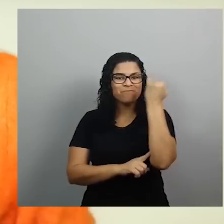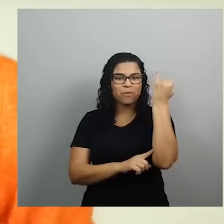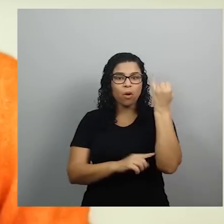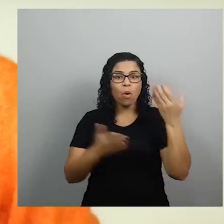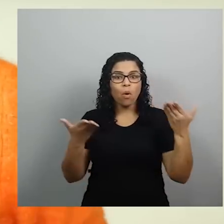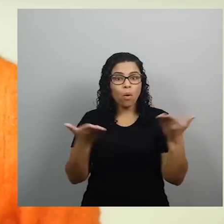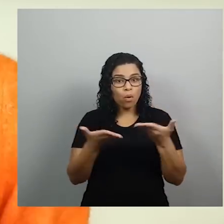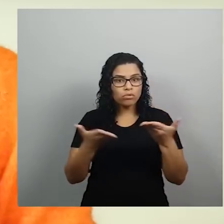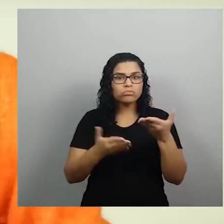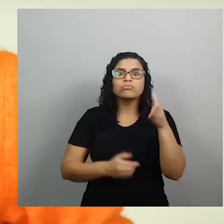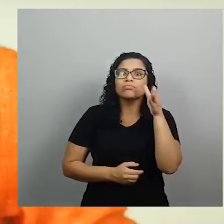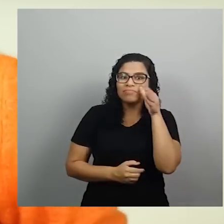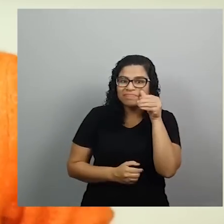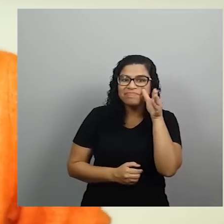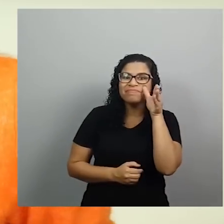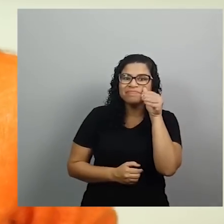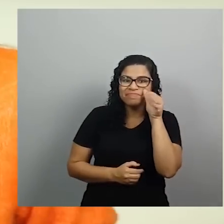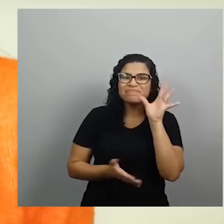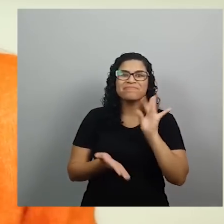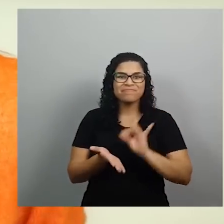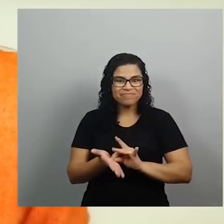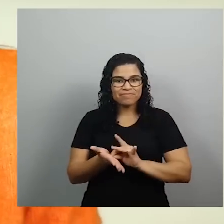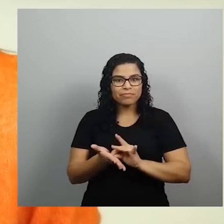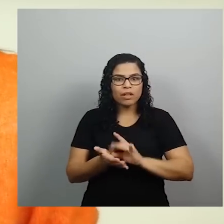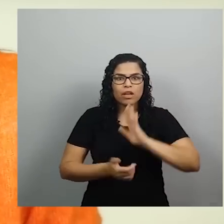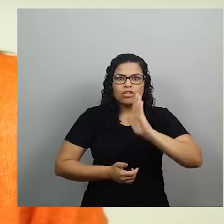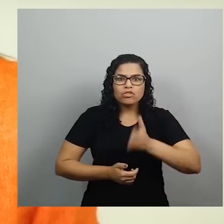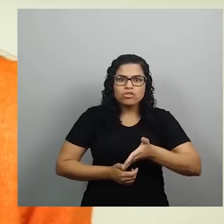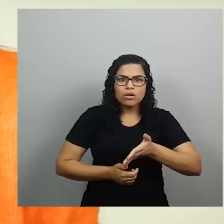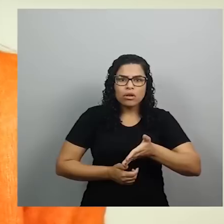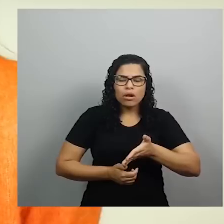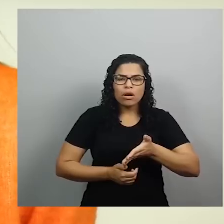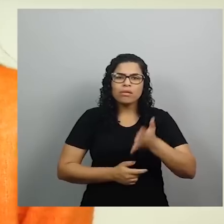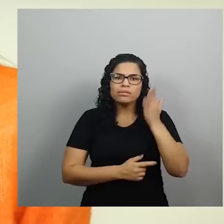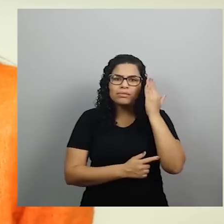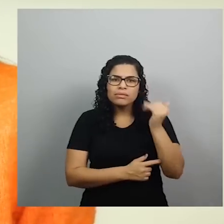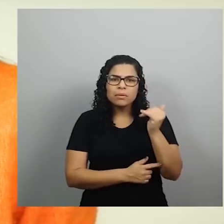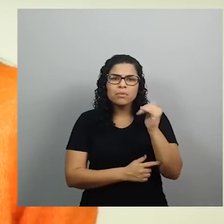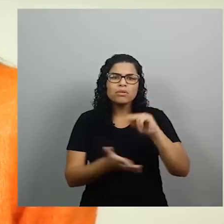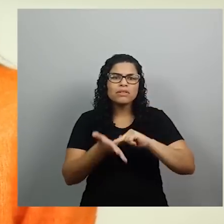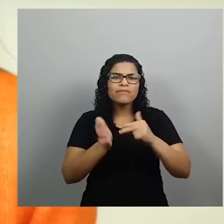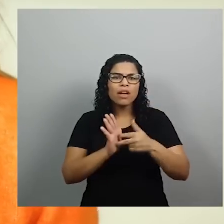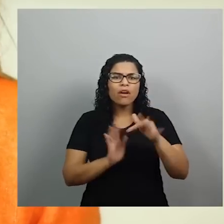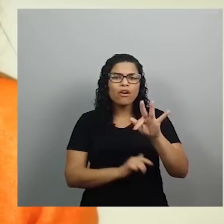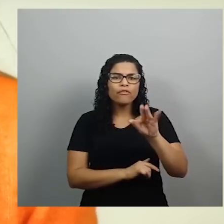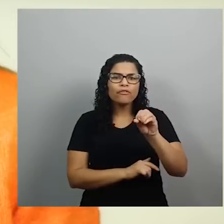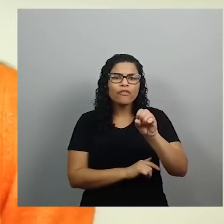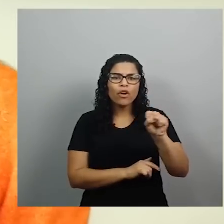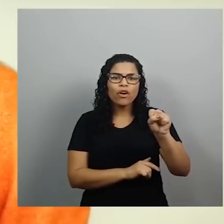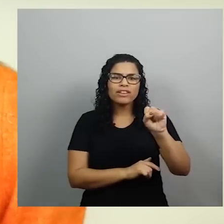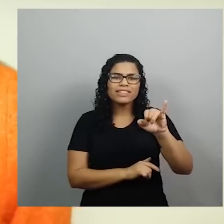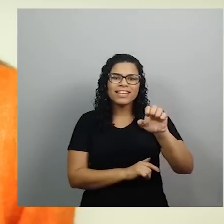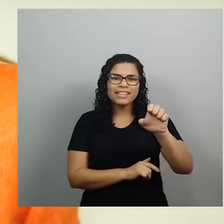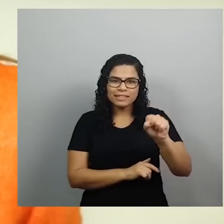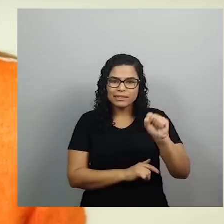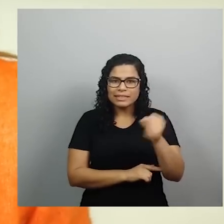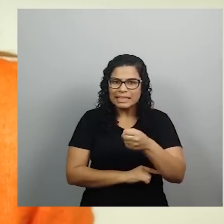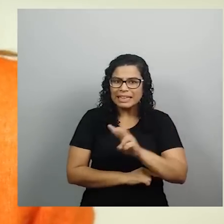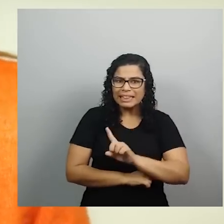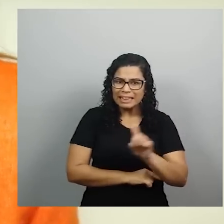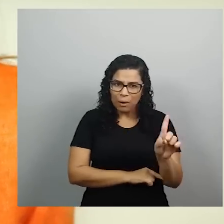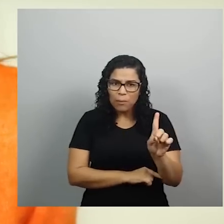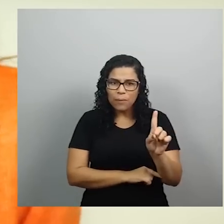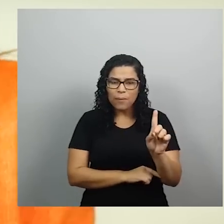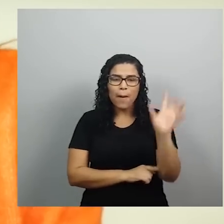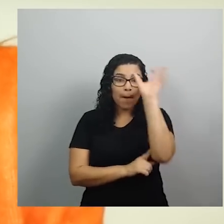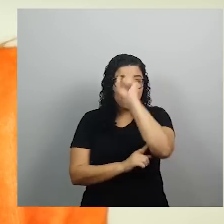e hoje diríamos curioso. Vocês já ouviram falar em fósseis? Sim? Não? Então vamos